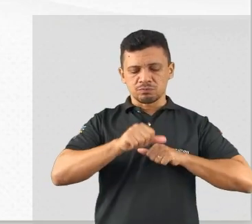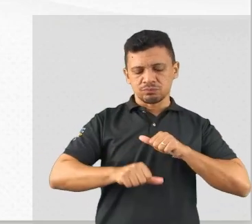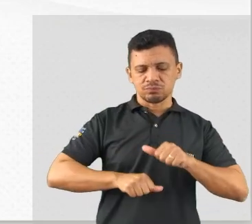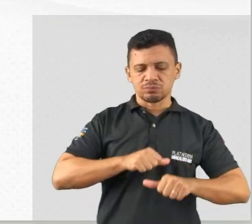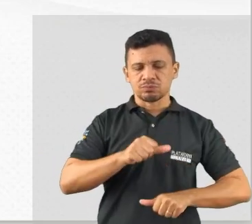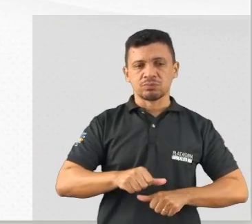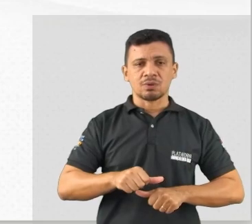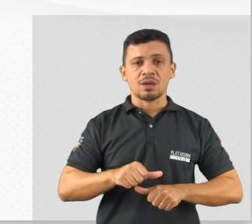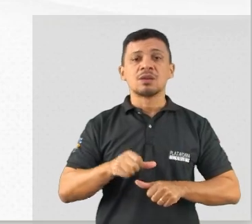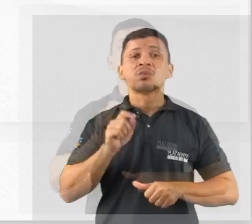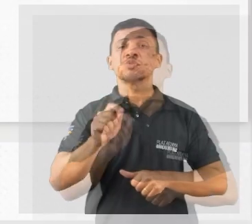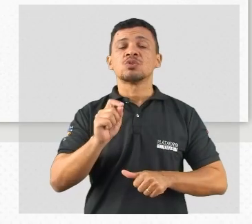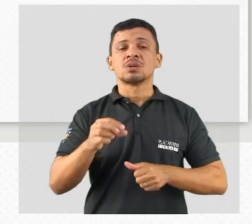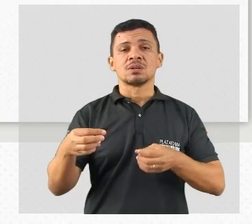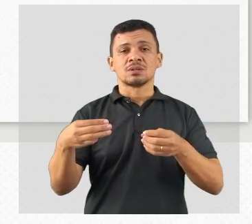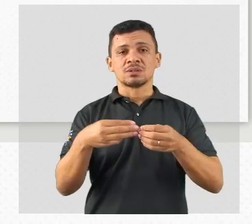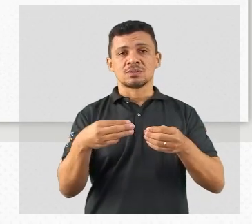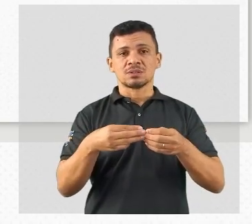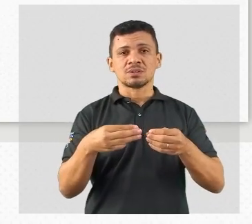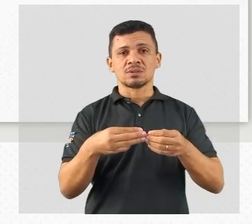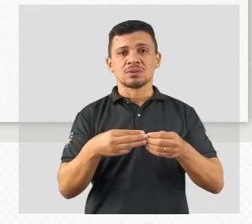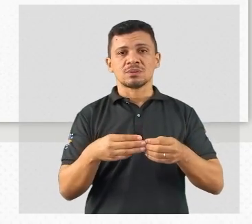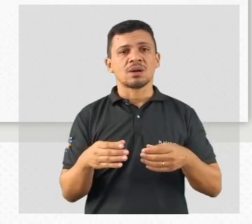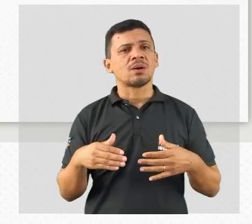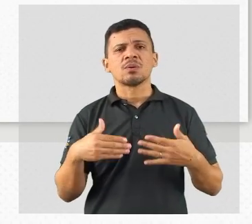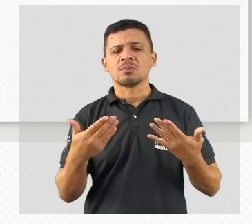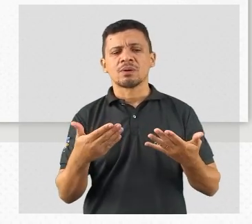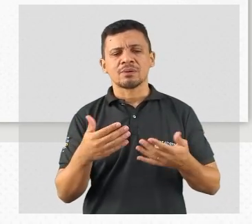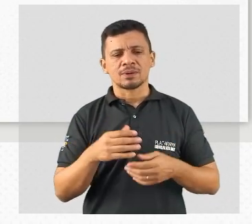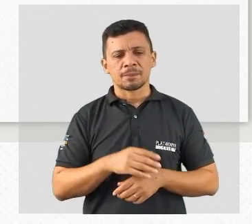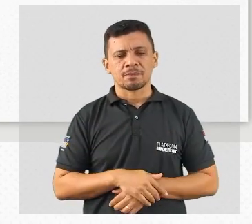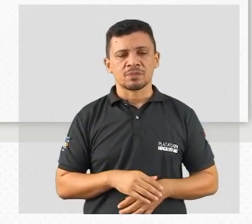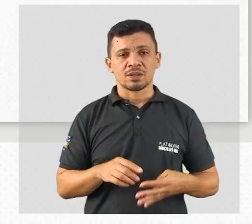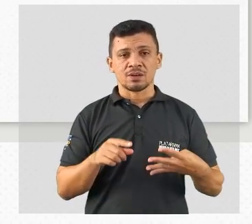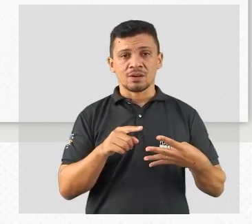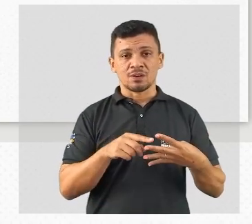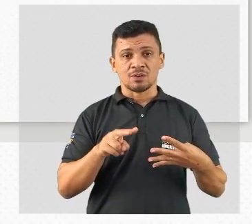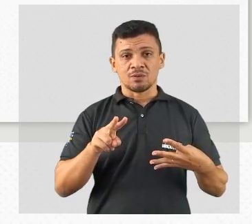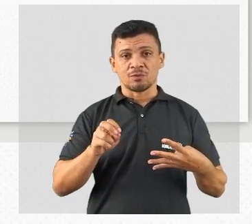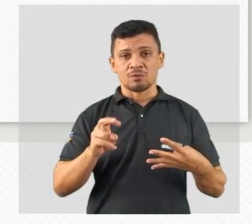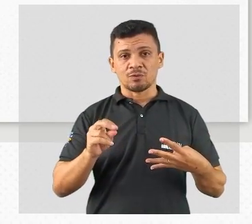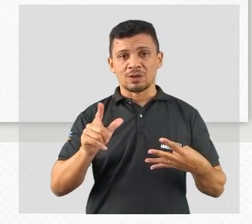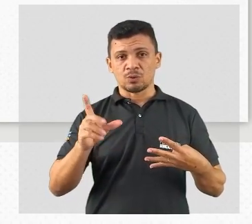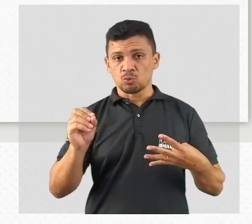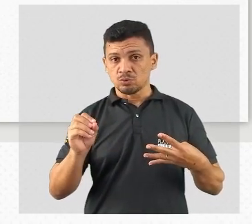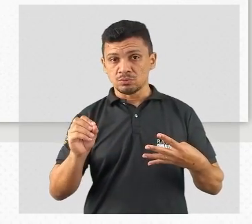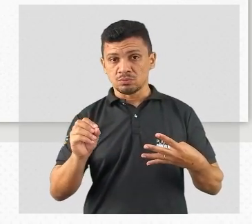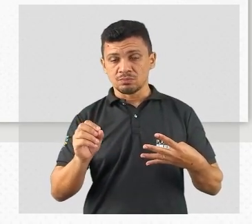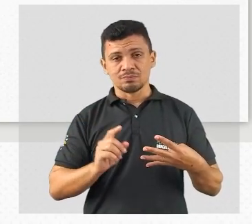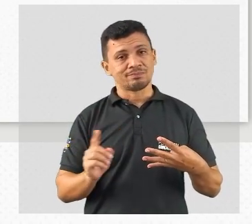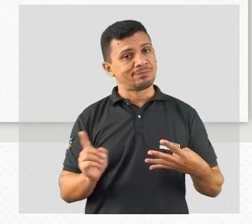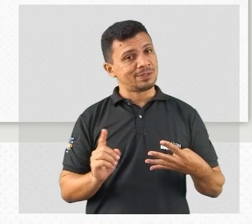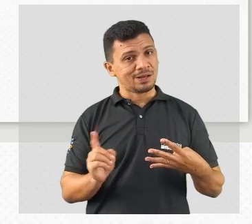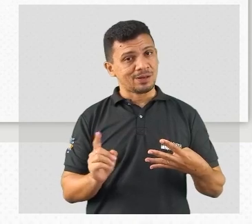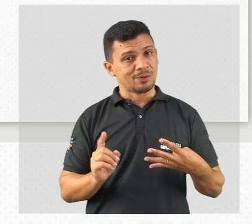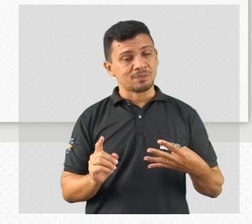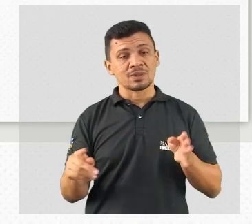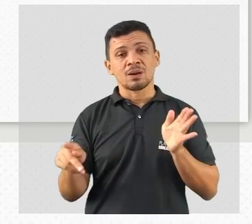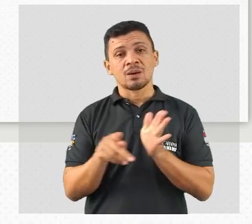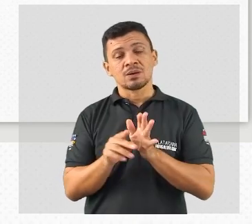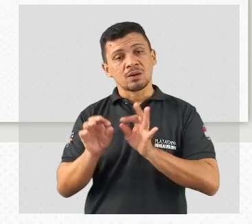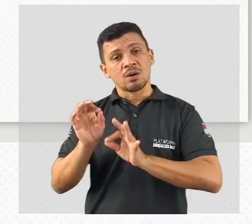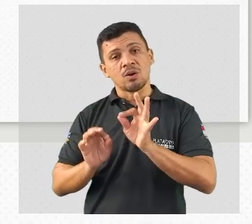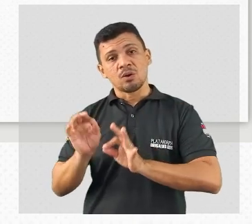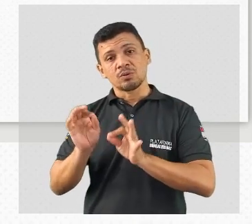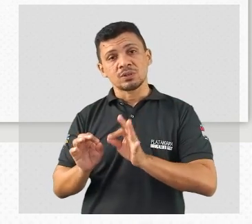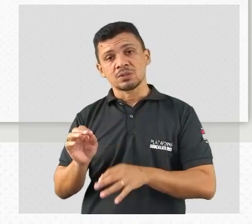gente conversou que trabalha com a digestão intracelular? É o vacúolo? Não, né, pessoal? O vacúolo está relacionado com a organização de